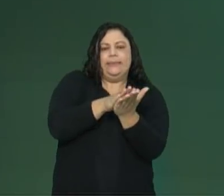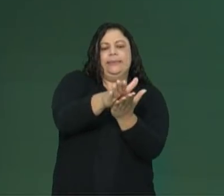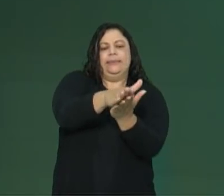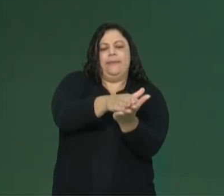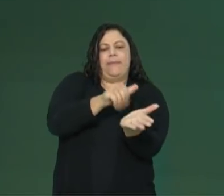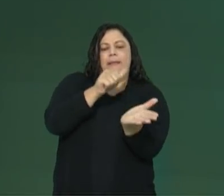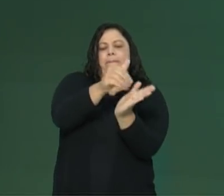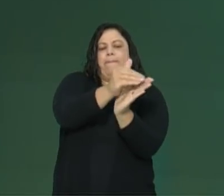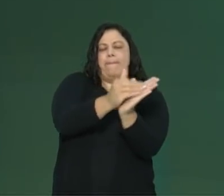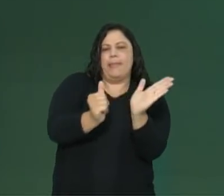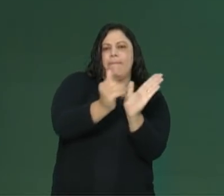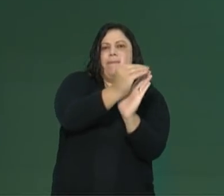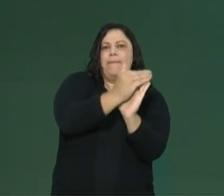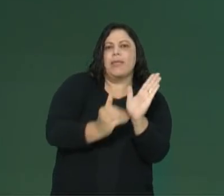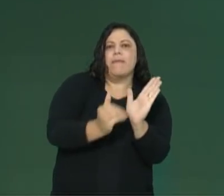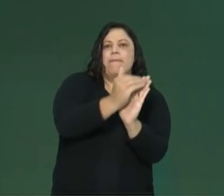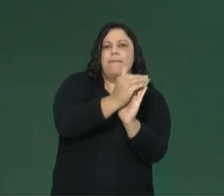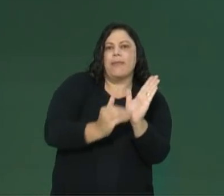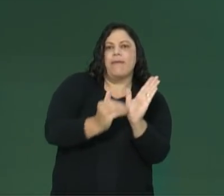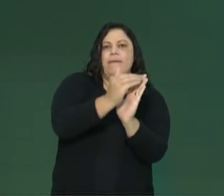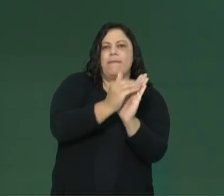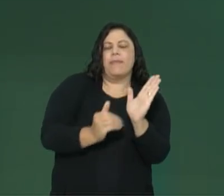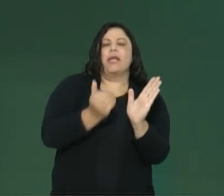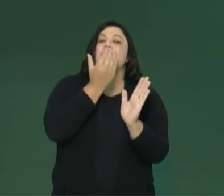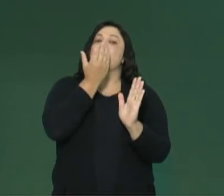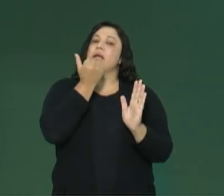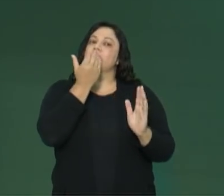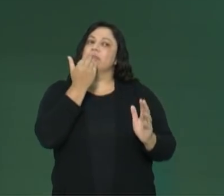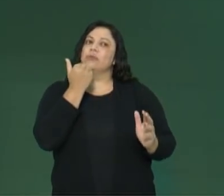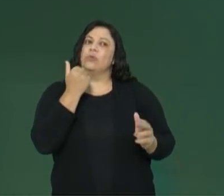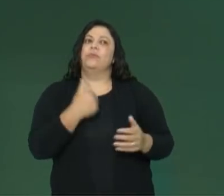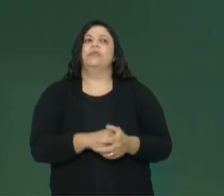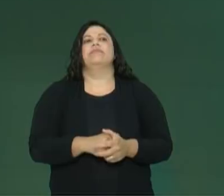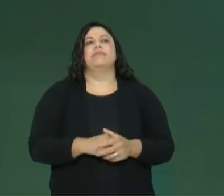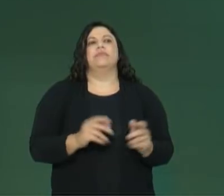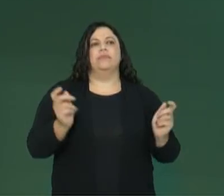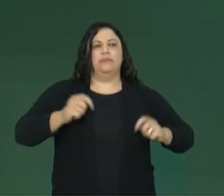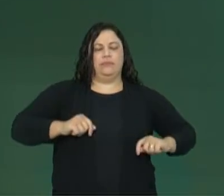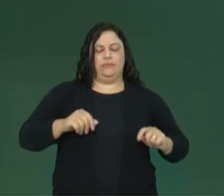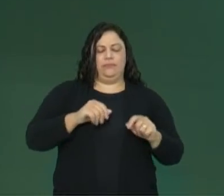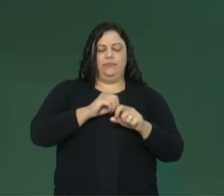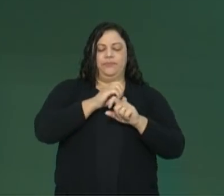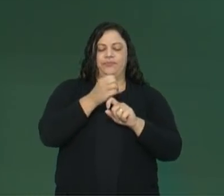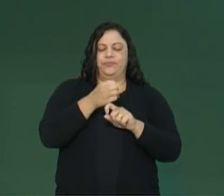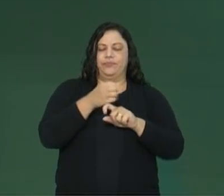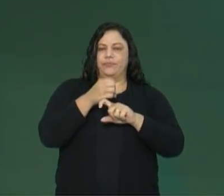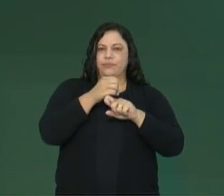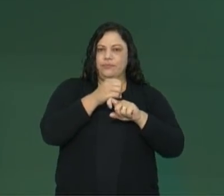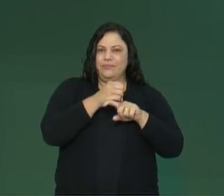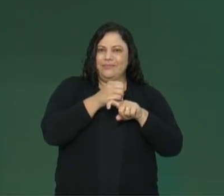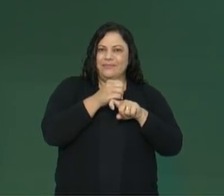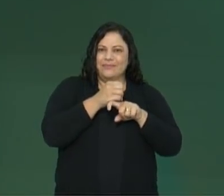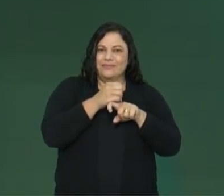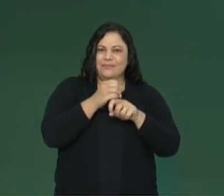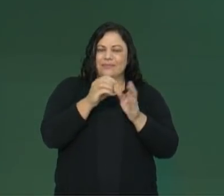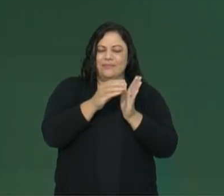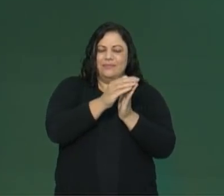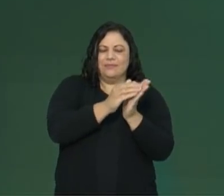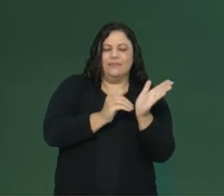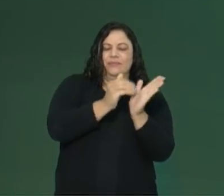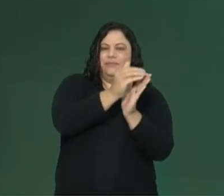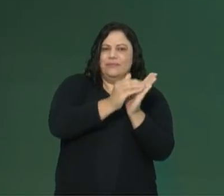e tirar os alimentos. Os herbívoros, por exemplo, chegam nas folhas e raspam as folhas com essa rádula para se alimentar das